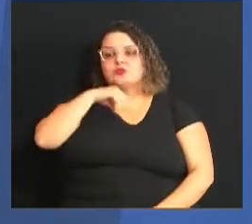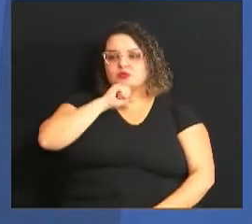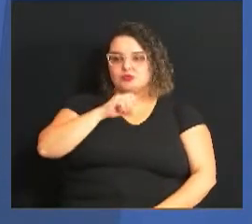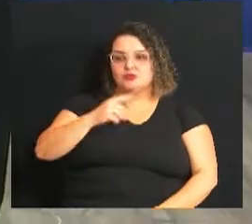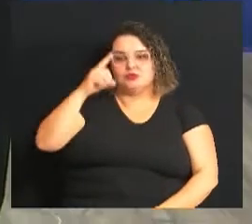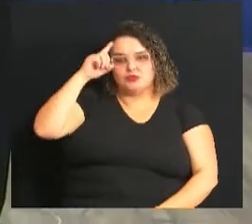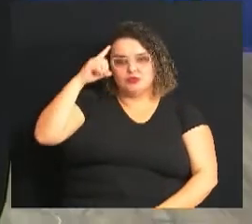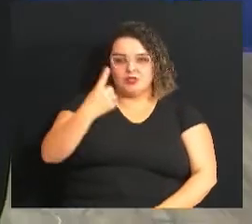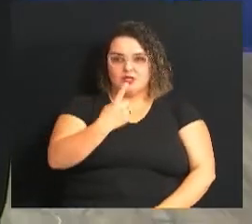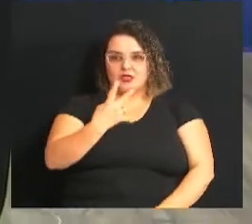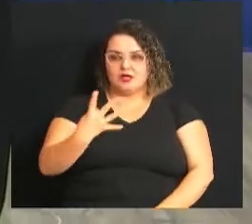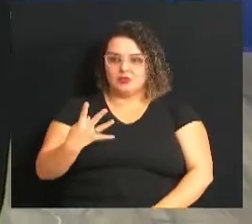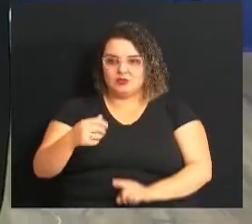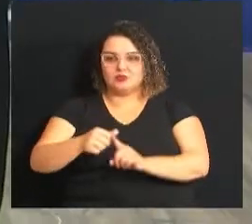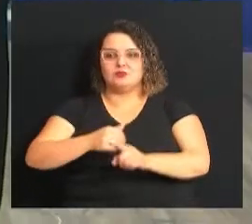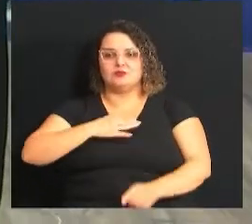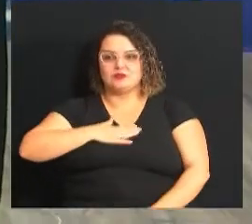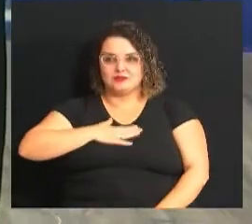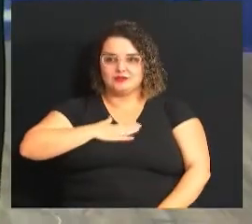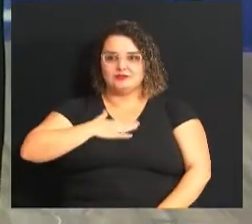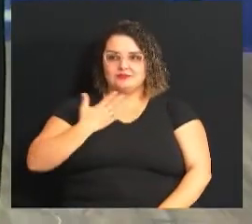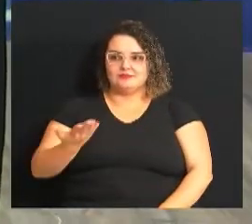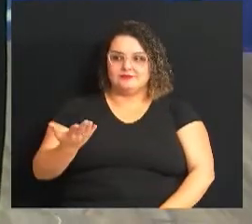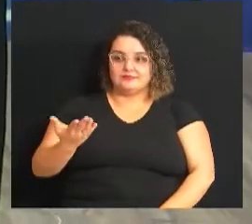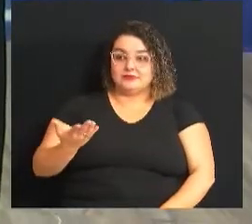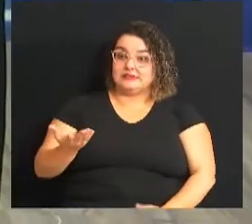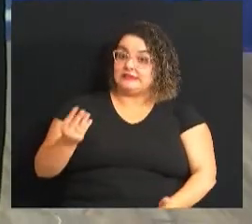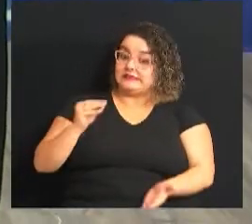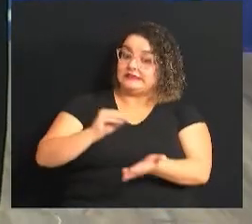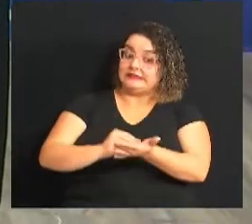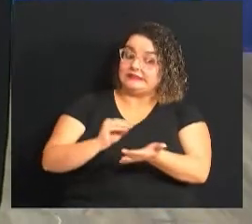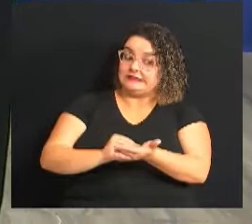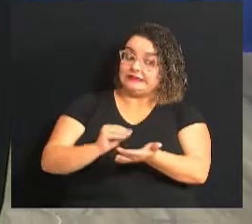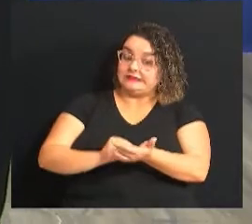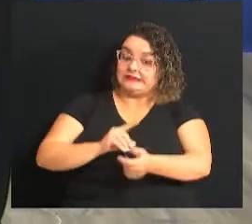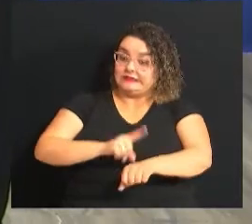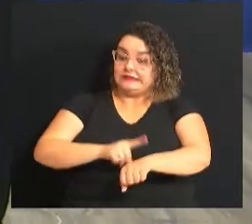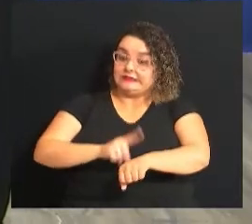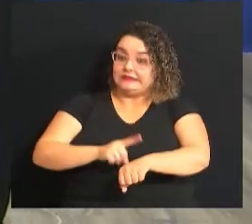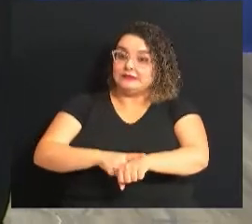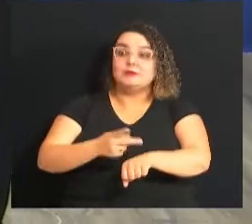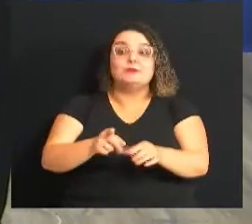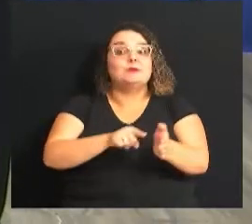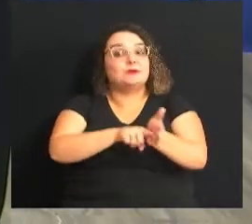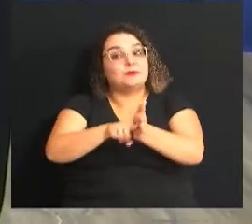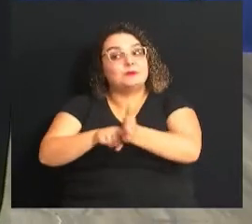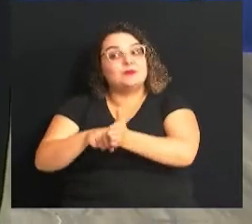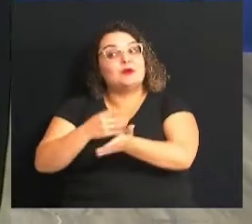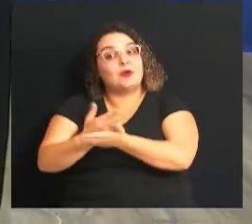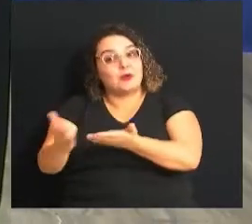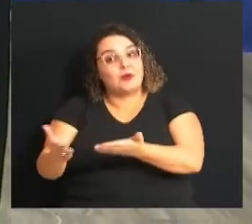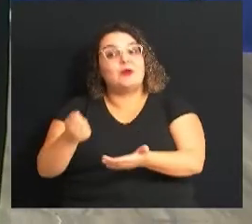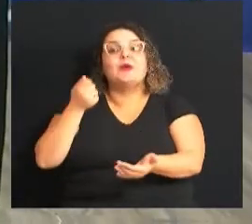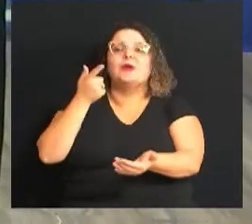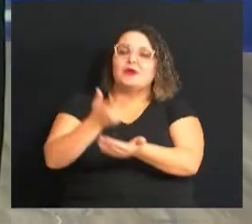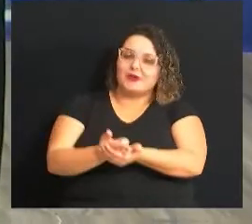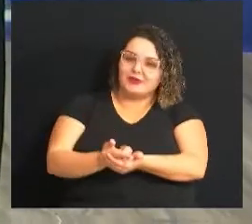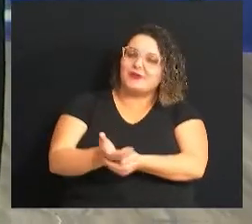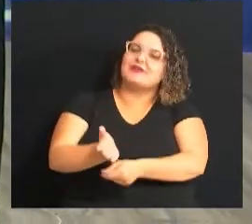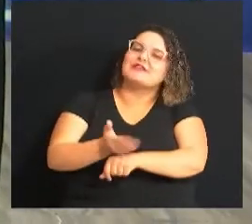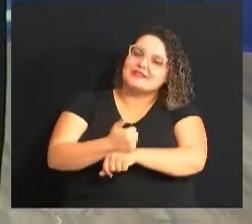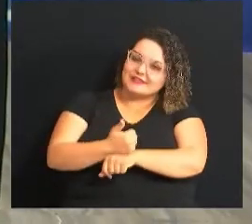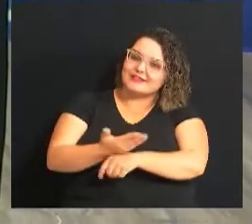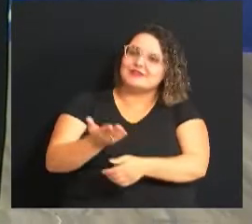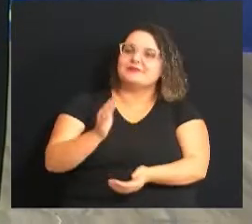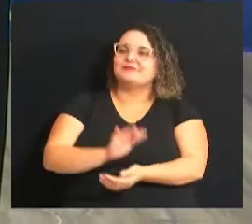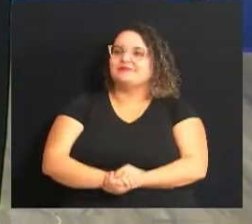de agosto. Vamos ver se eu não deixo para a última hora desta vez, então, Mirna Abreu, e pesquisar desde já e comprar com uma certa